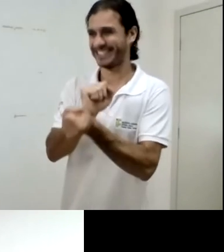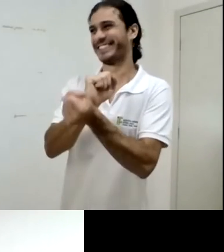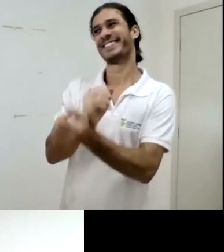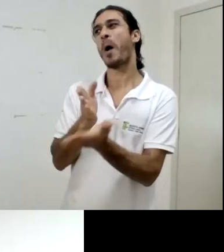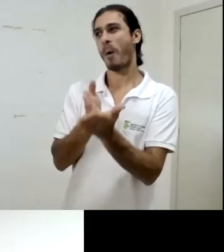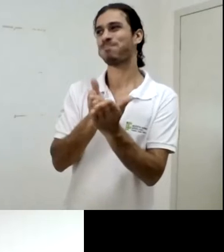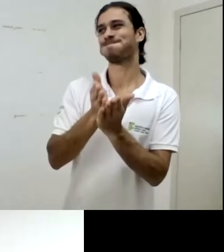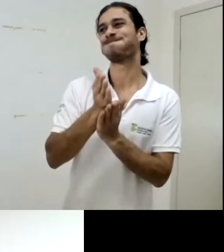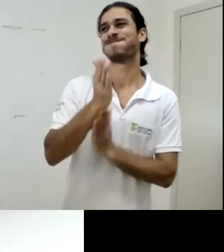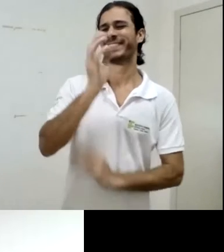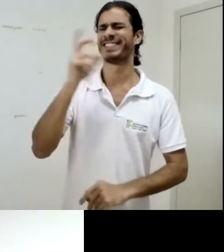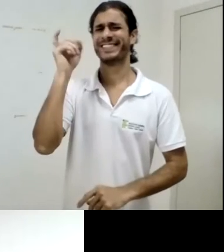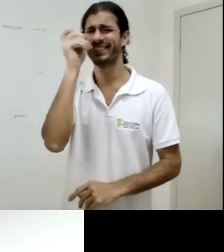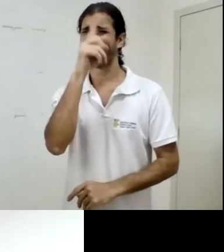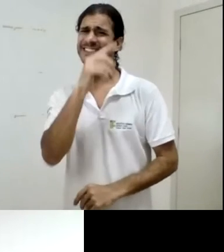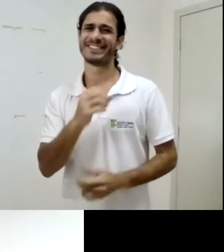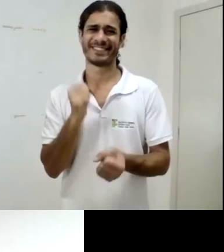Mas fica um pouco mais